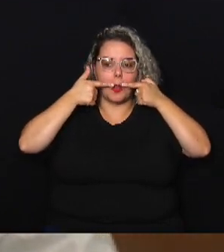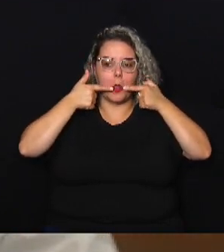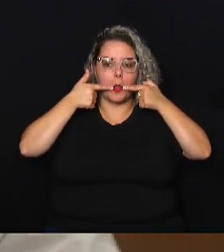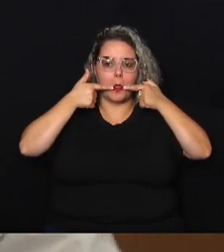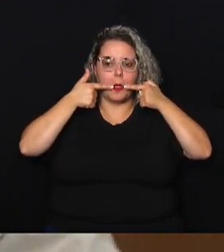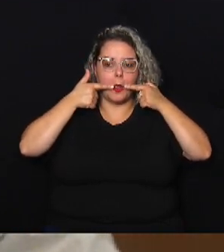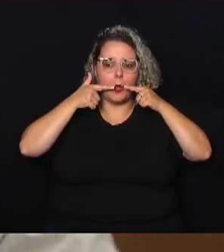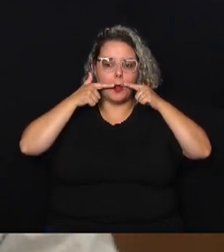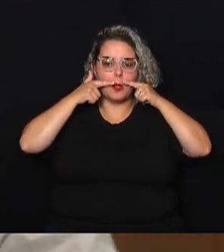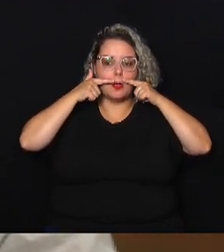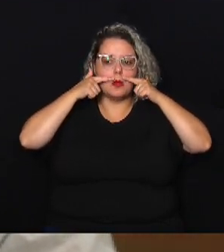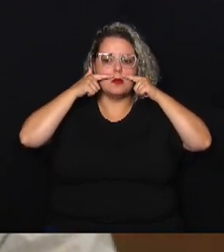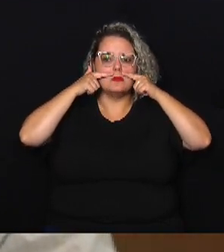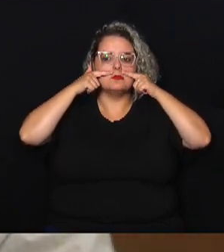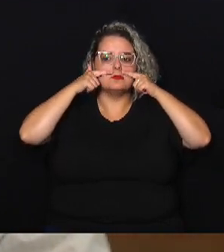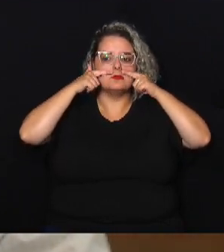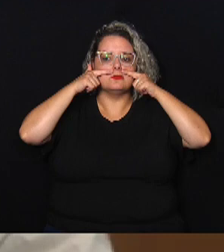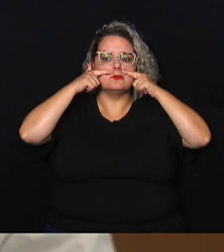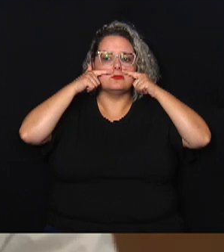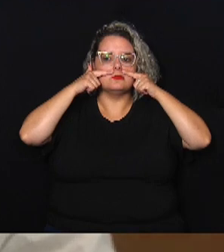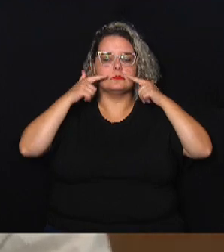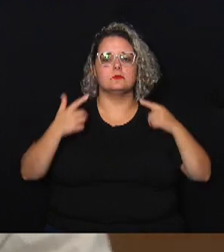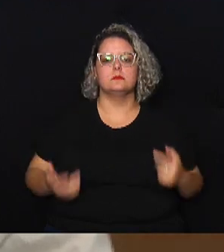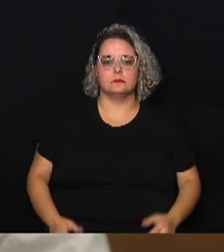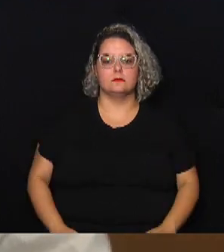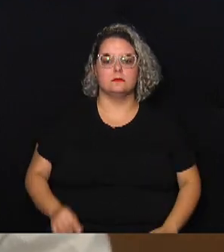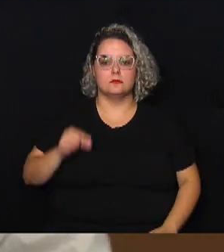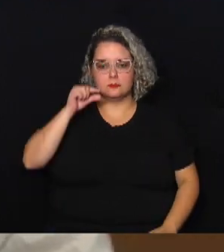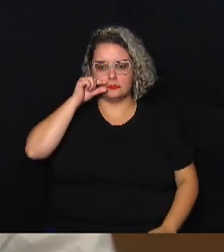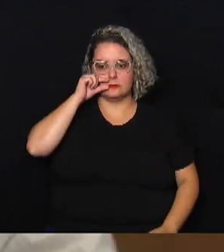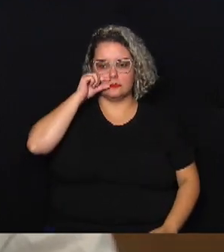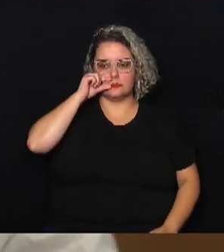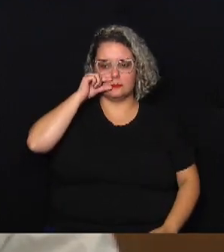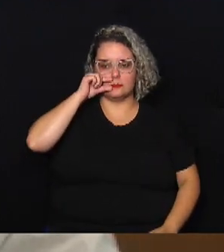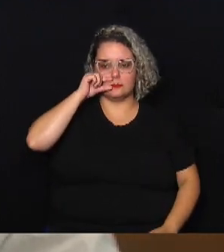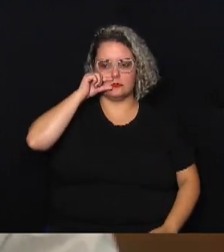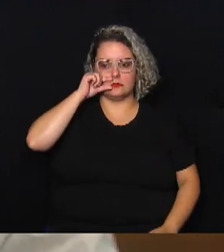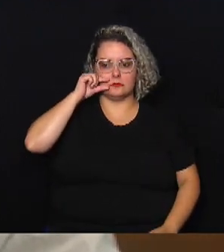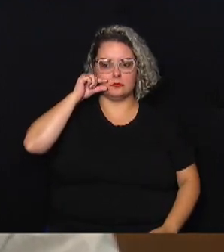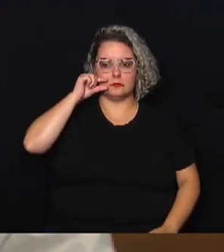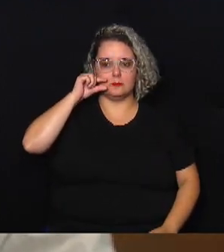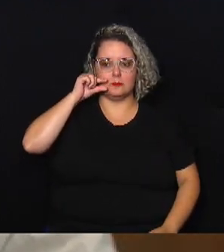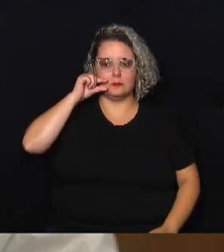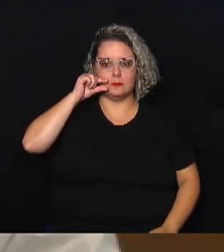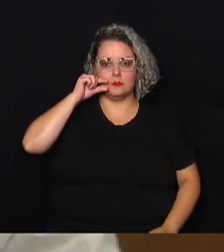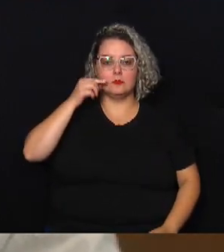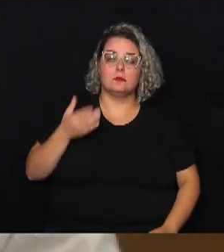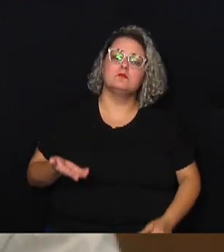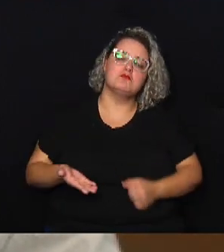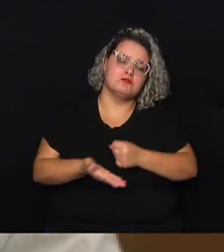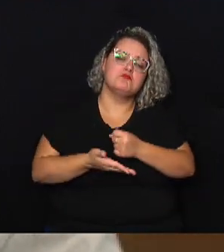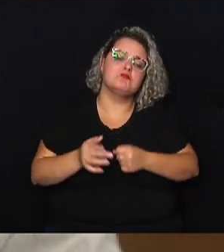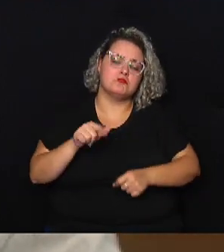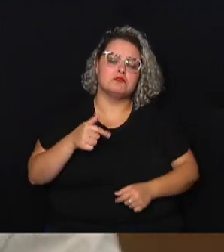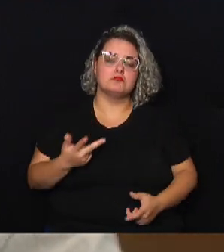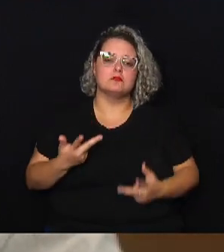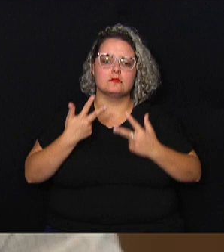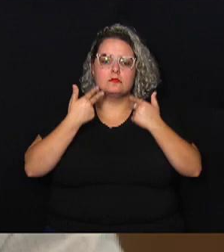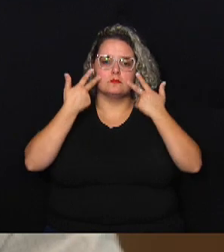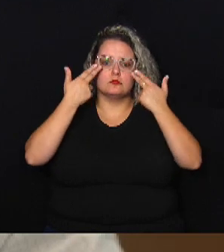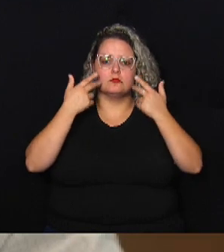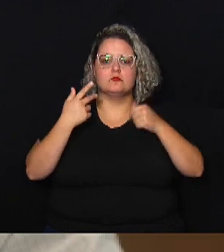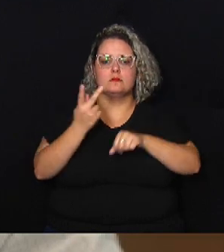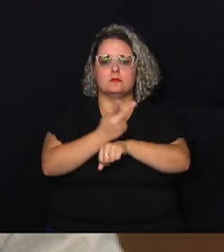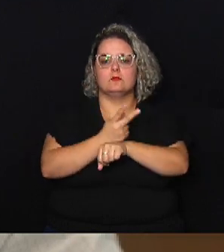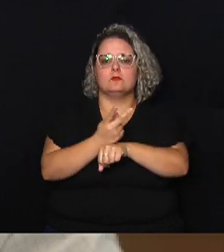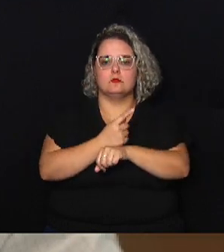redução do filtro, né, do lábio superior. Basicamente são essas cirurgias mais procuradas